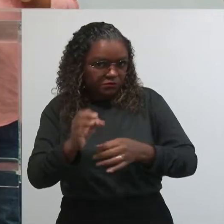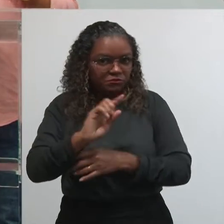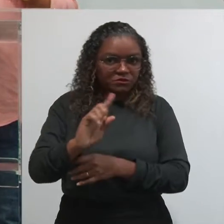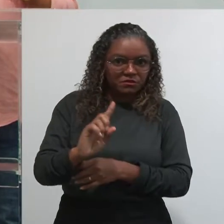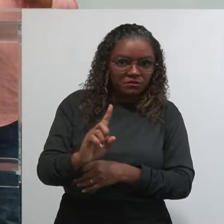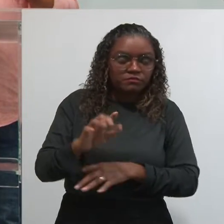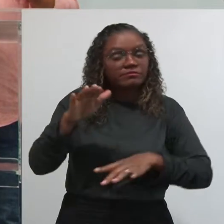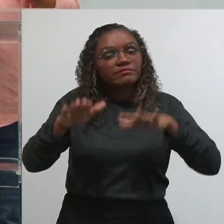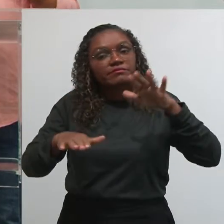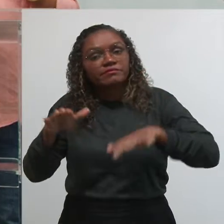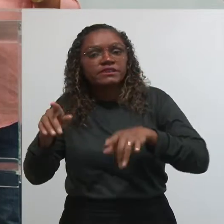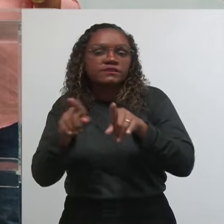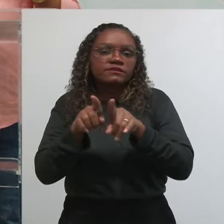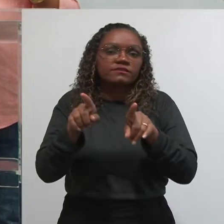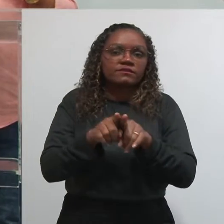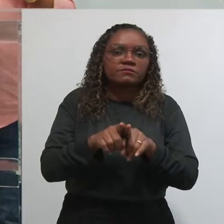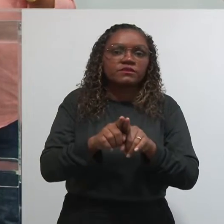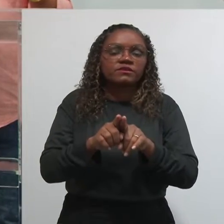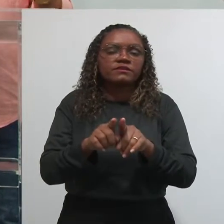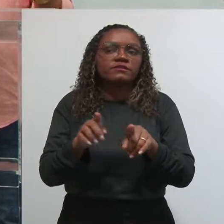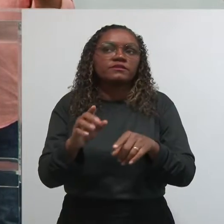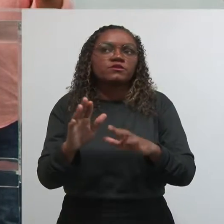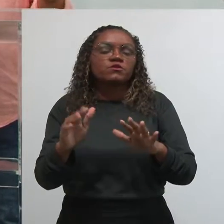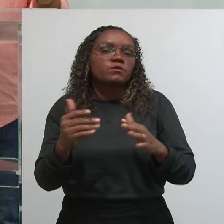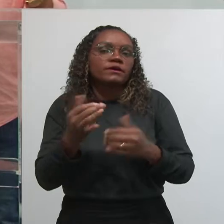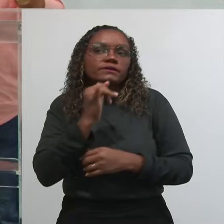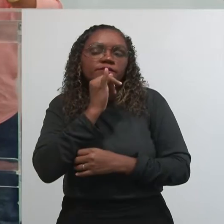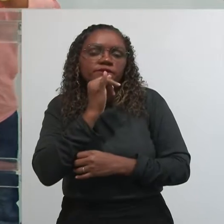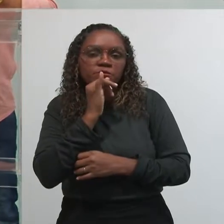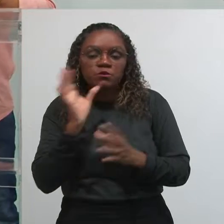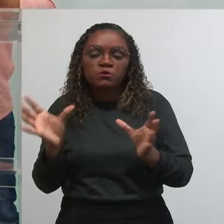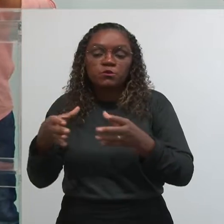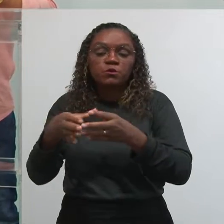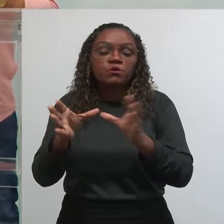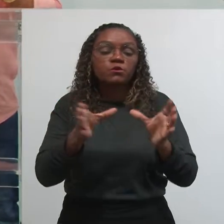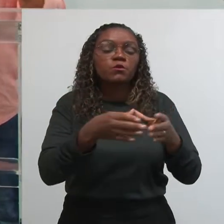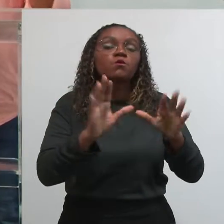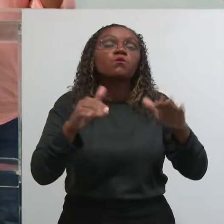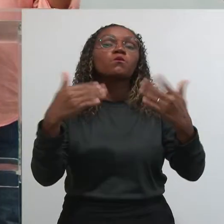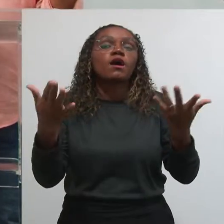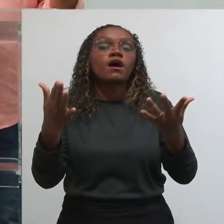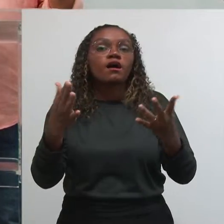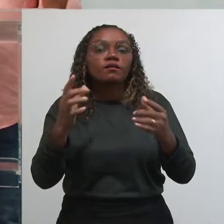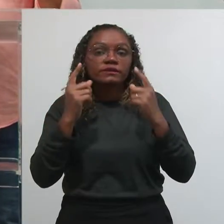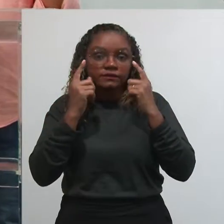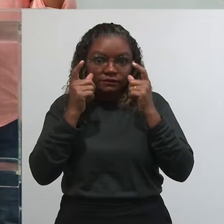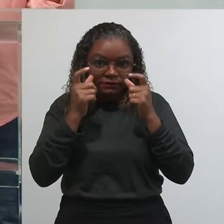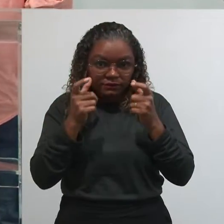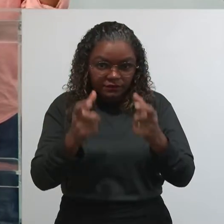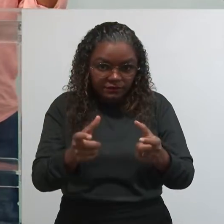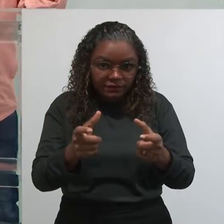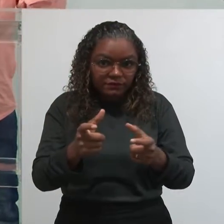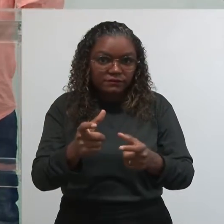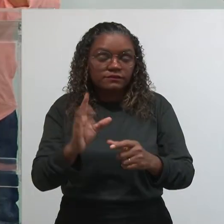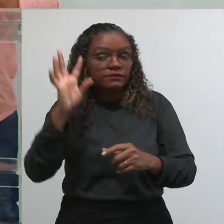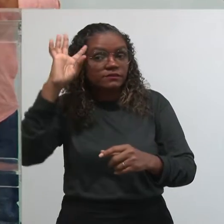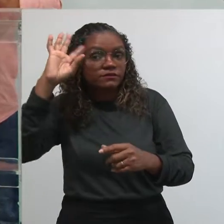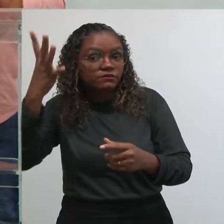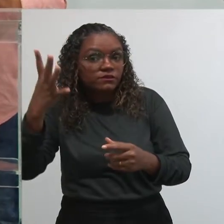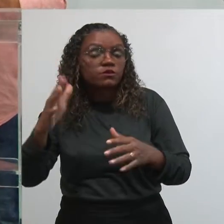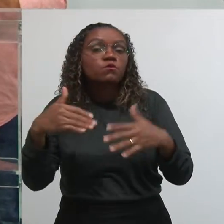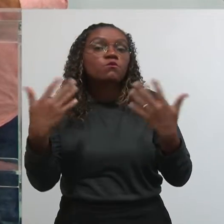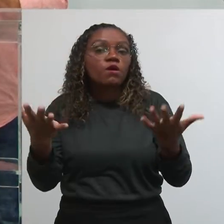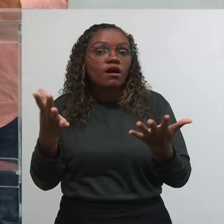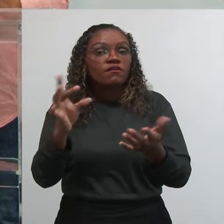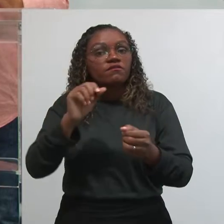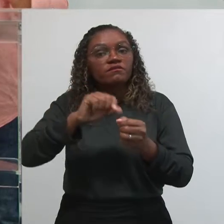Vai depender do direcionamento, inclusive, dos grupos de interesse relacionado com qual solução eles querem que seja aplicado para